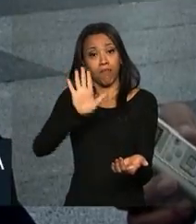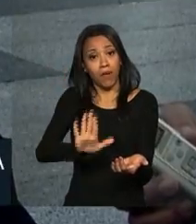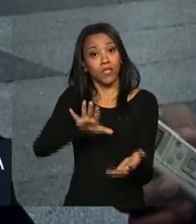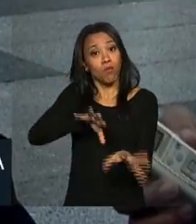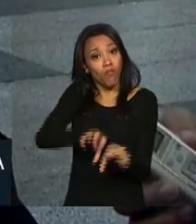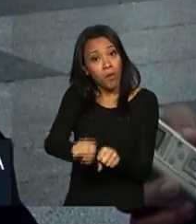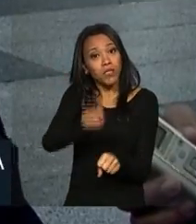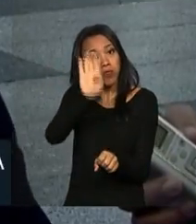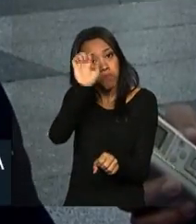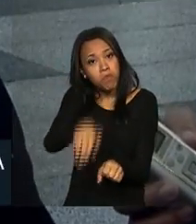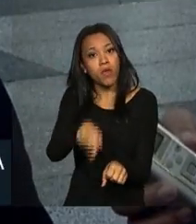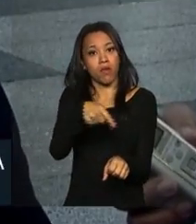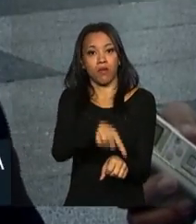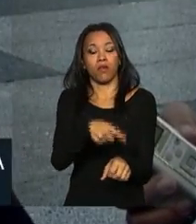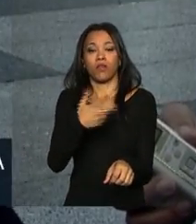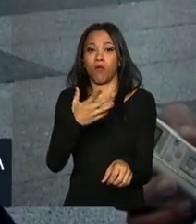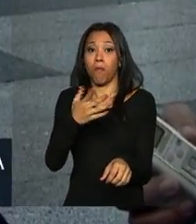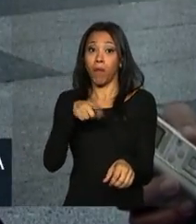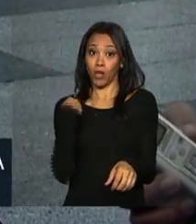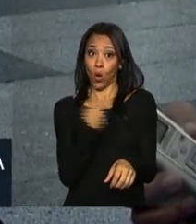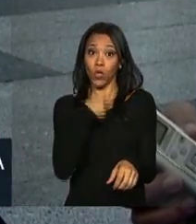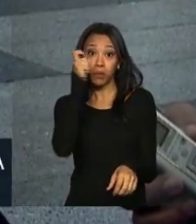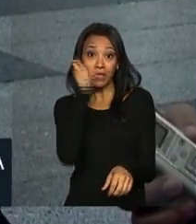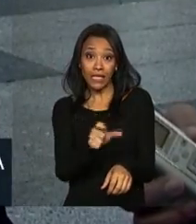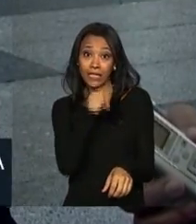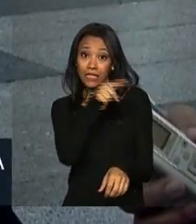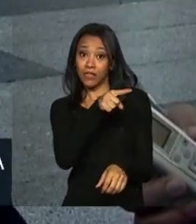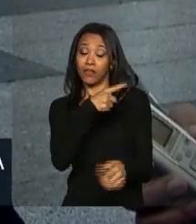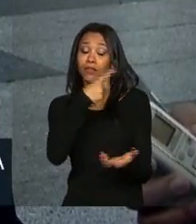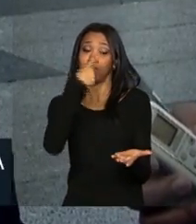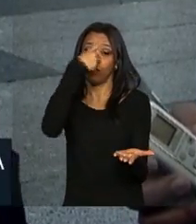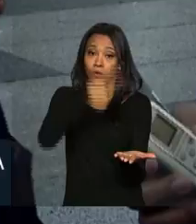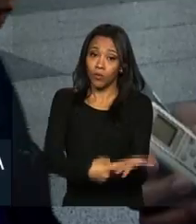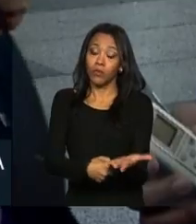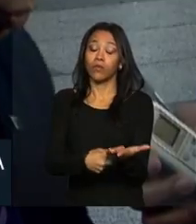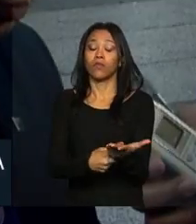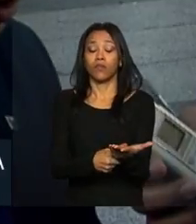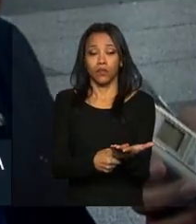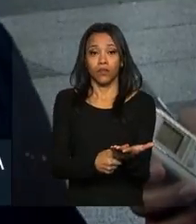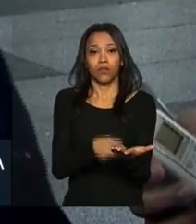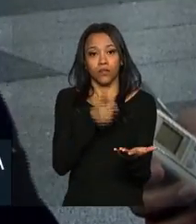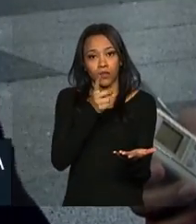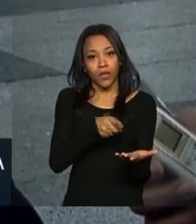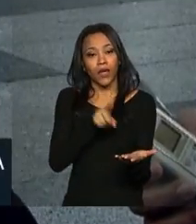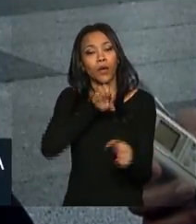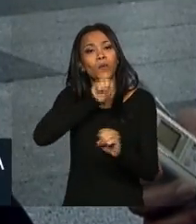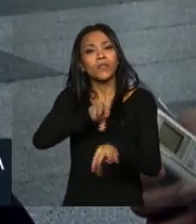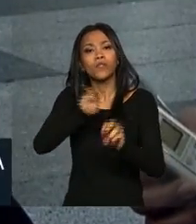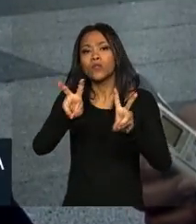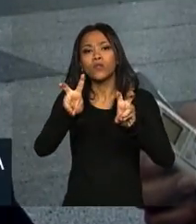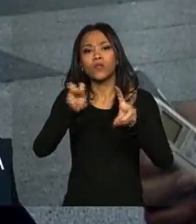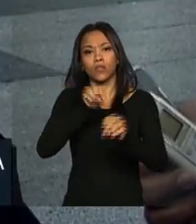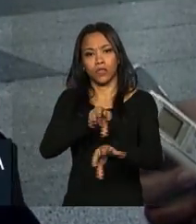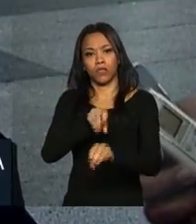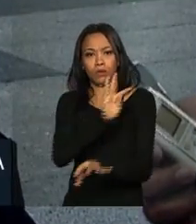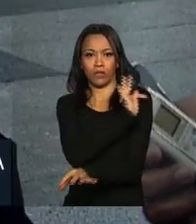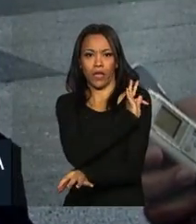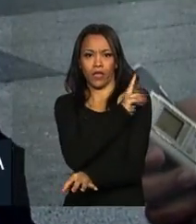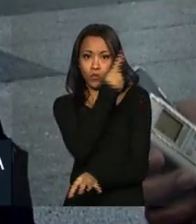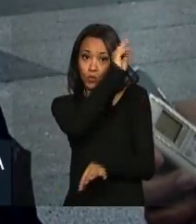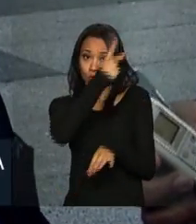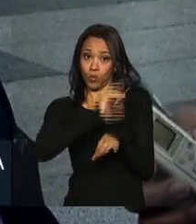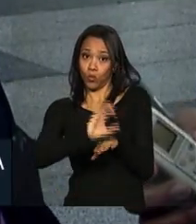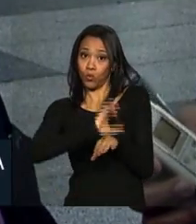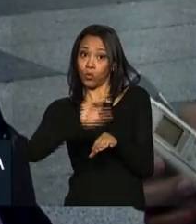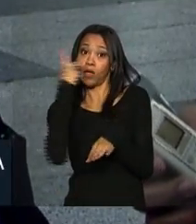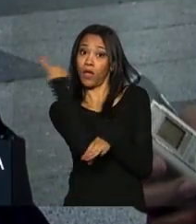formação boa. Então, para nós, o interesse nesse acordo, que é, na verdade, o acordo do ensino técnico e community college, é mais uma demanda